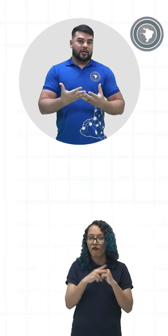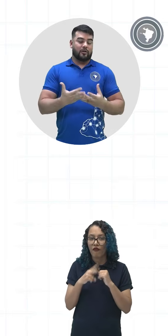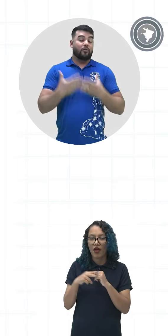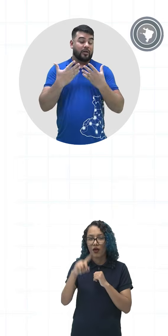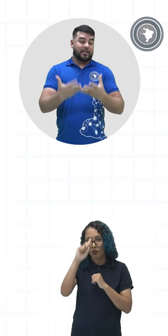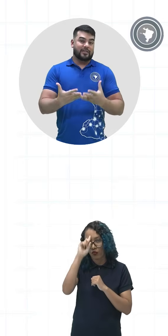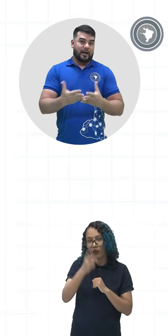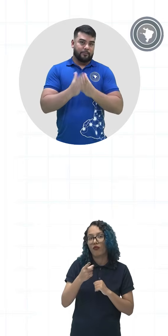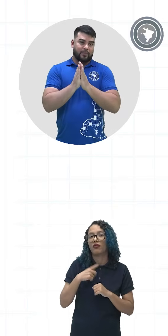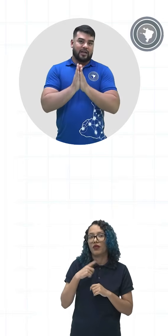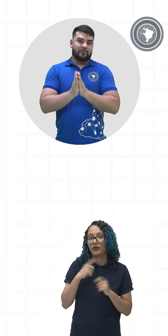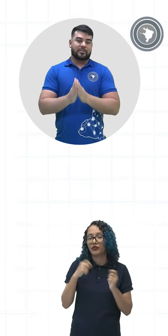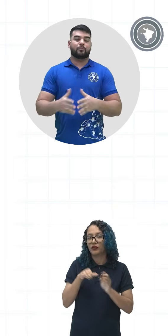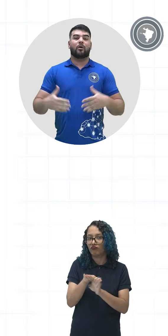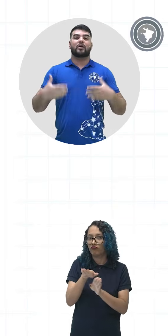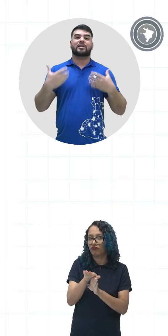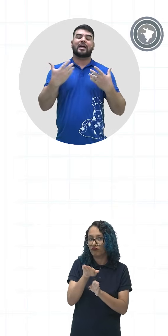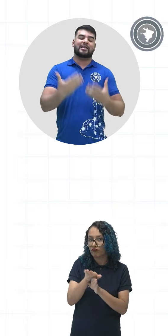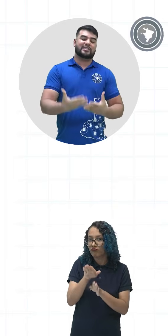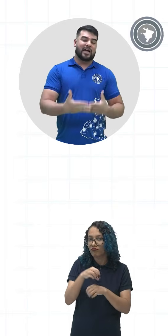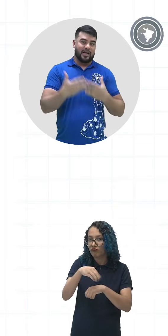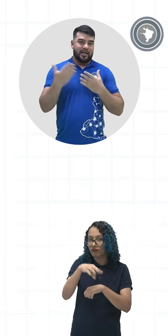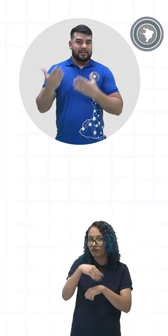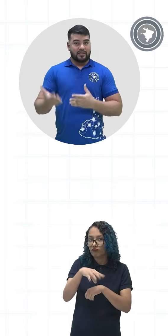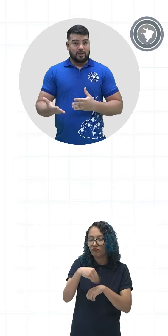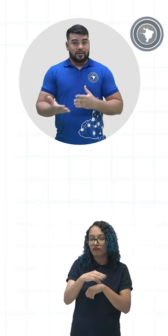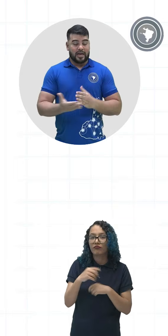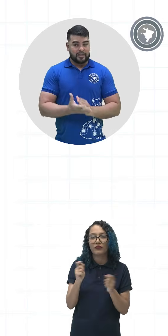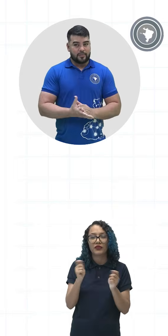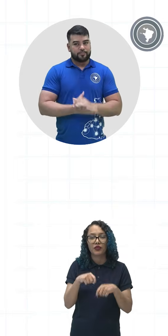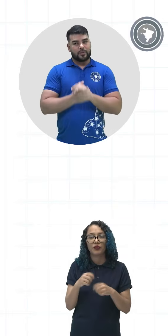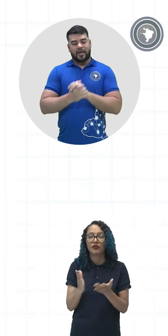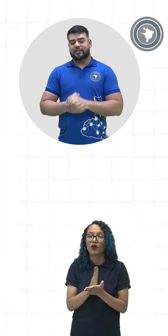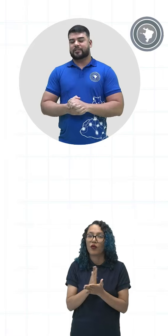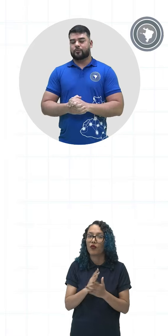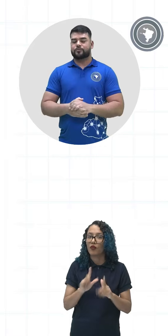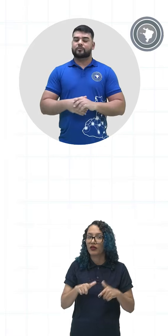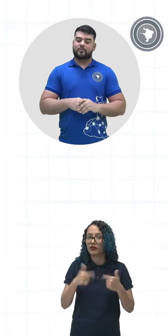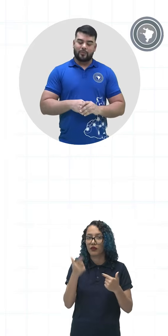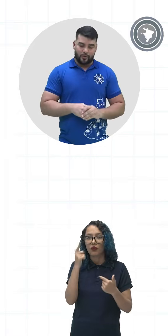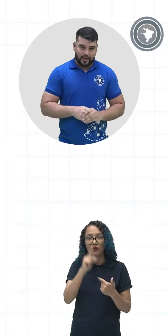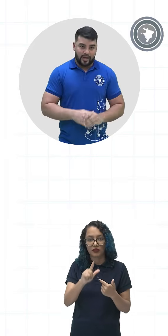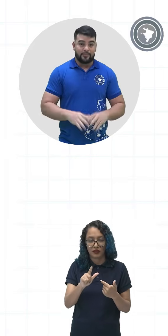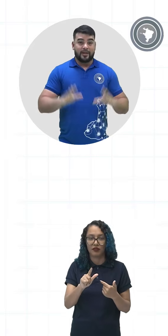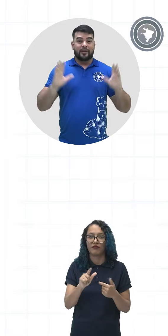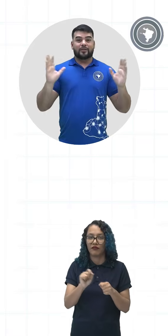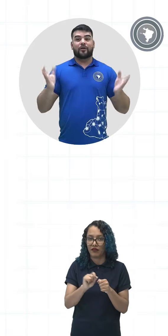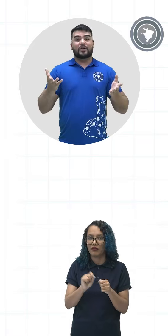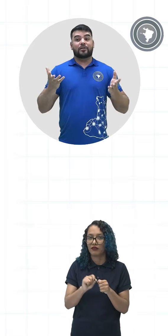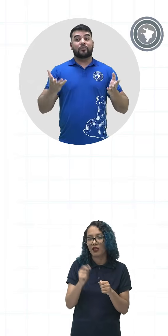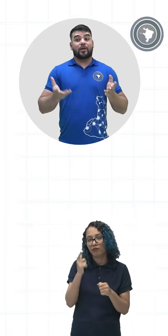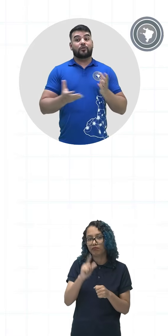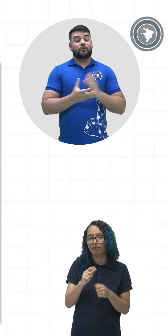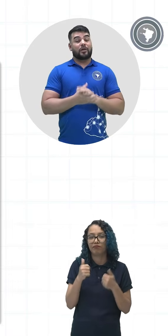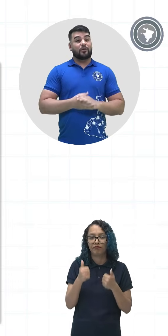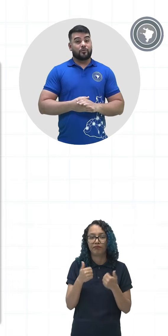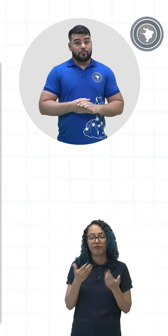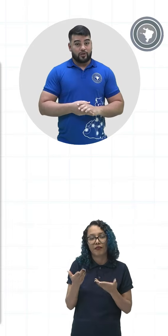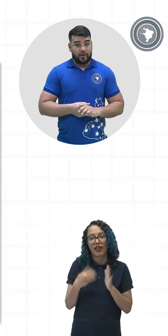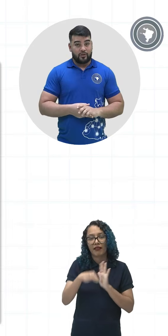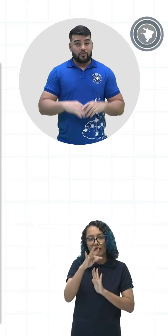para te orientar, para que você possa realizar determinada ação. Ok? Então, esse é o